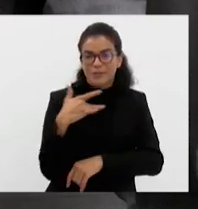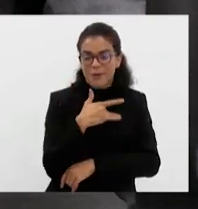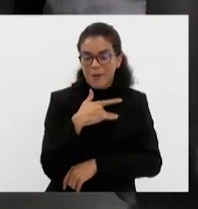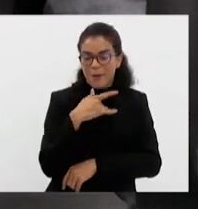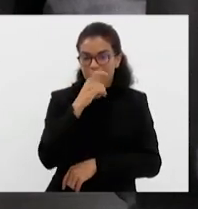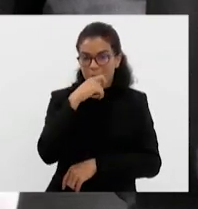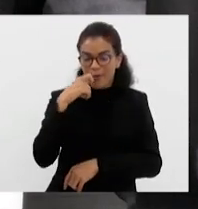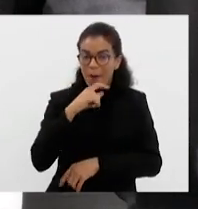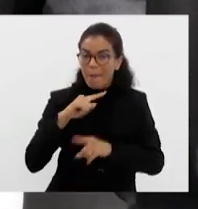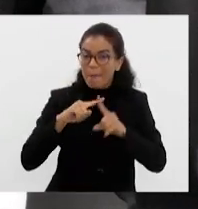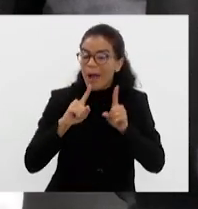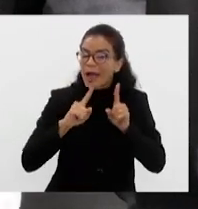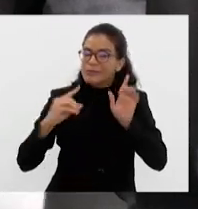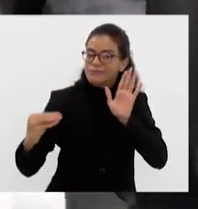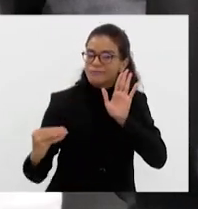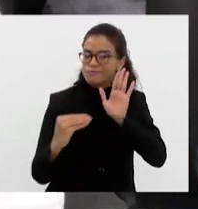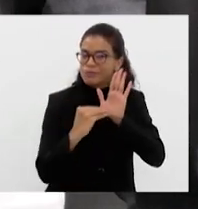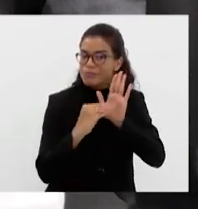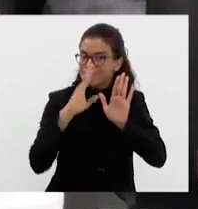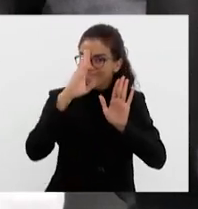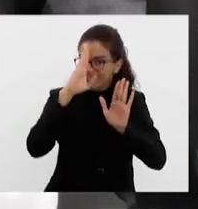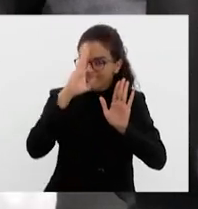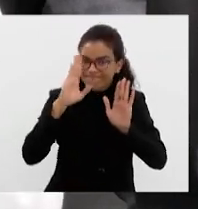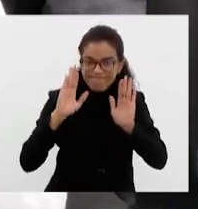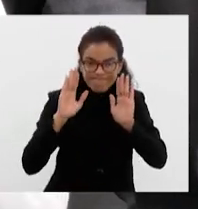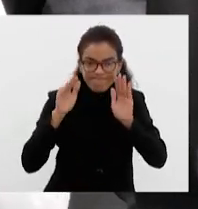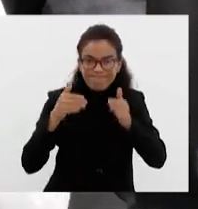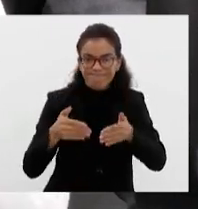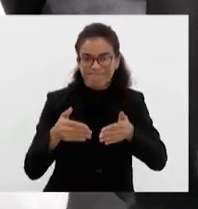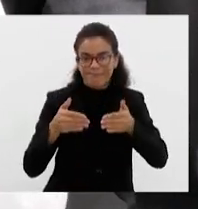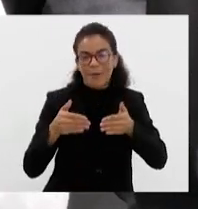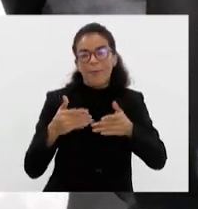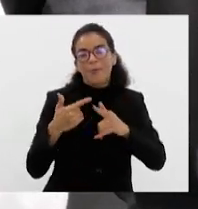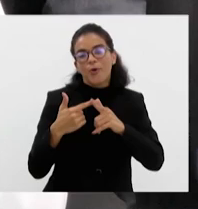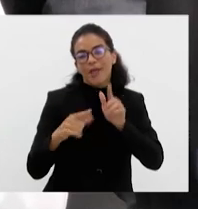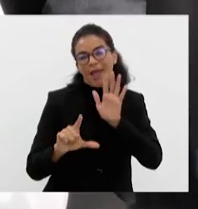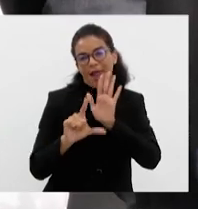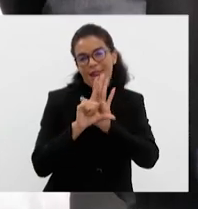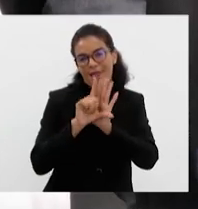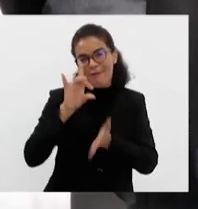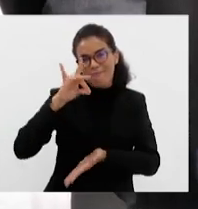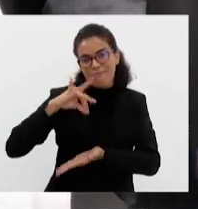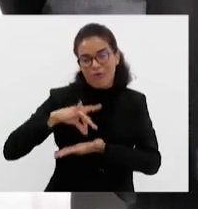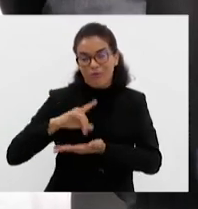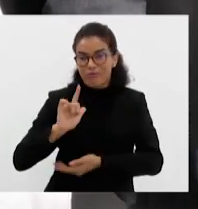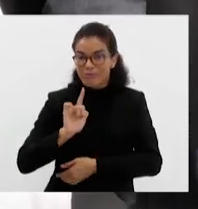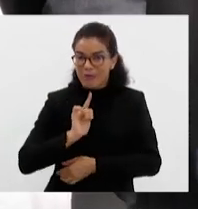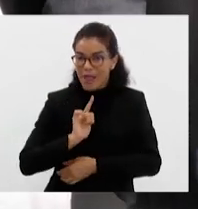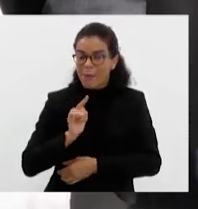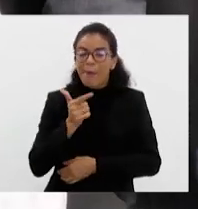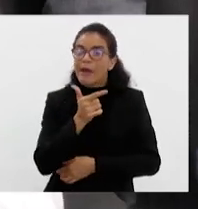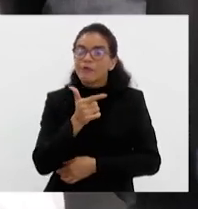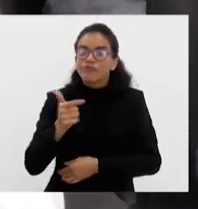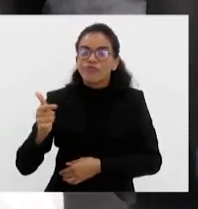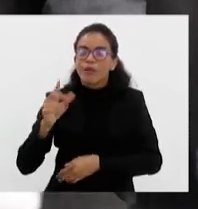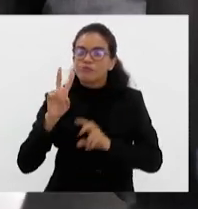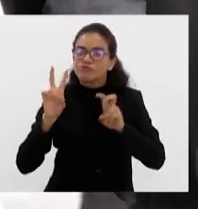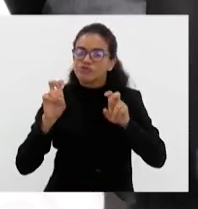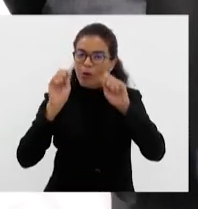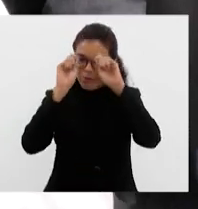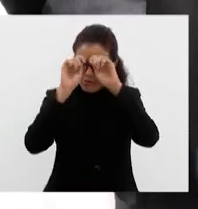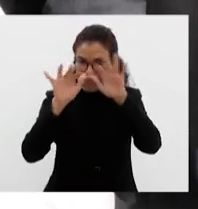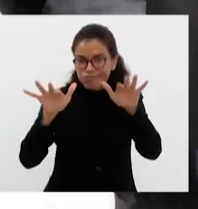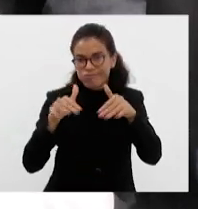ponto específico que é fundamental e que a lei original, obviamente, não trata disso, desse